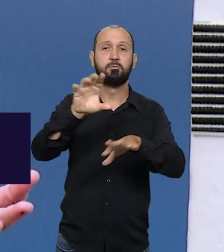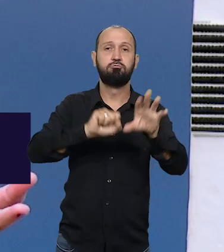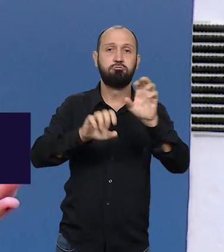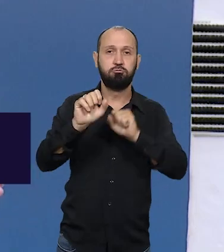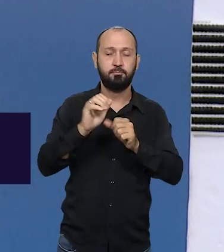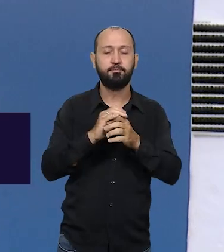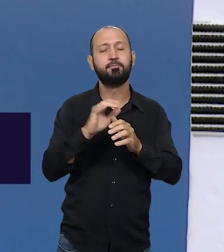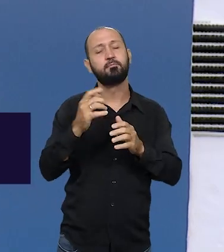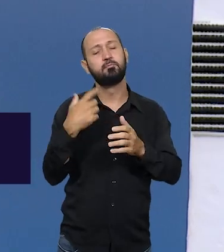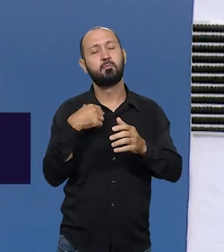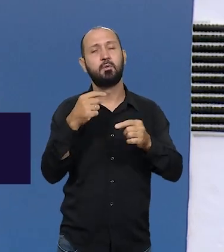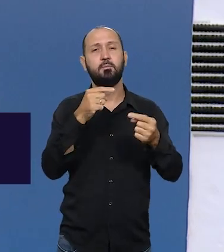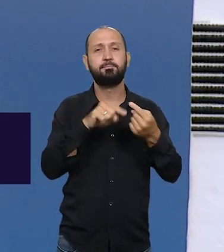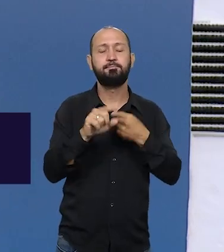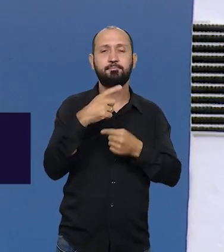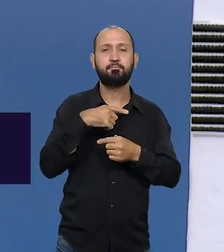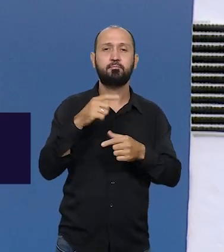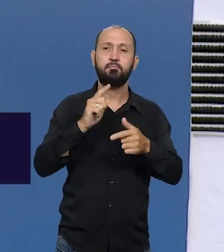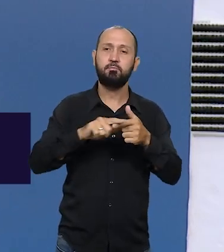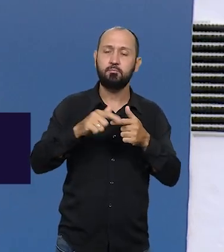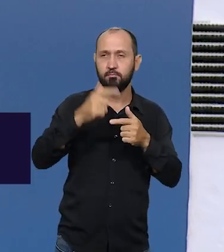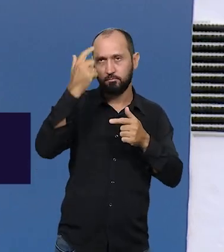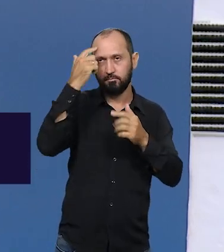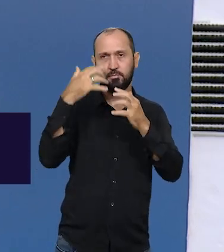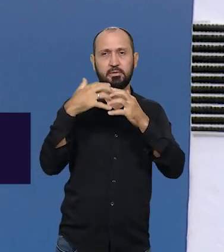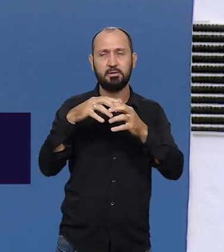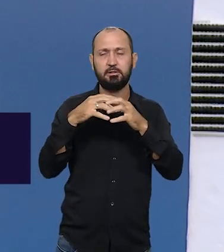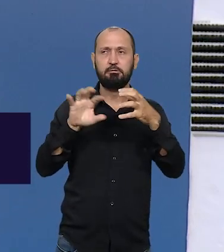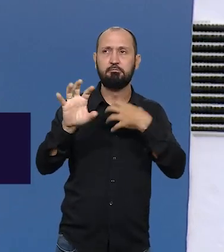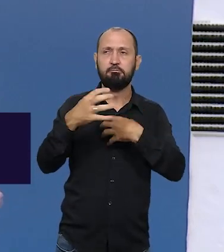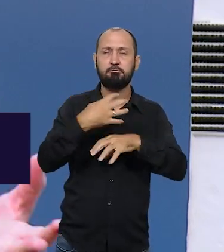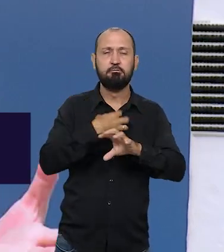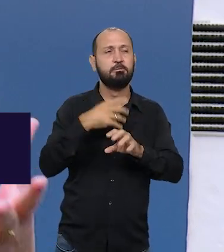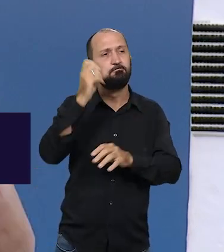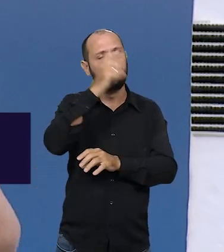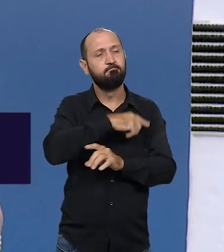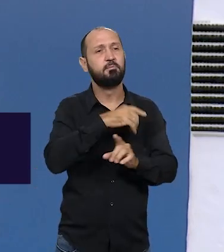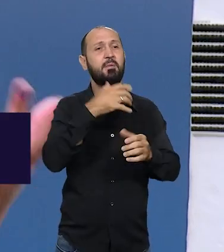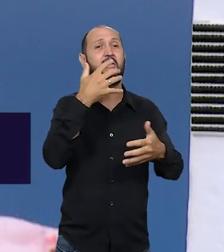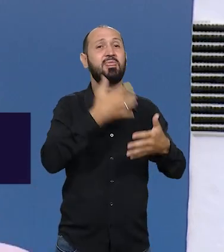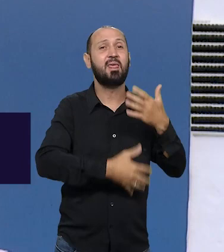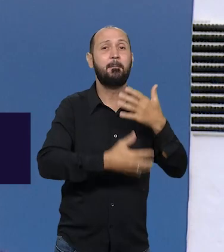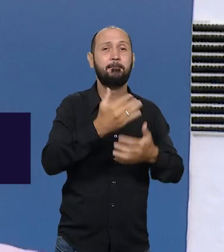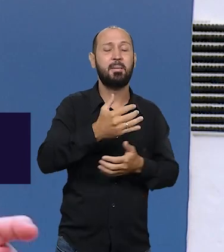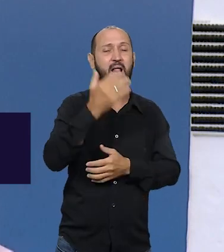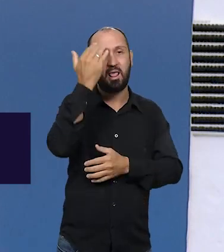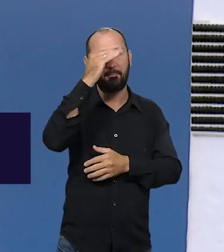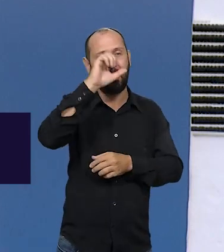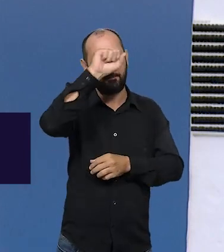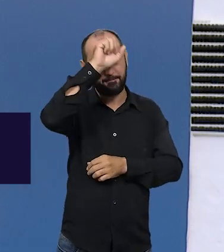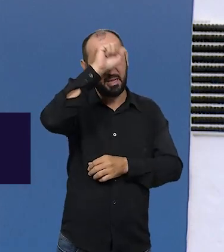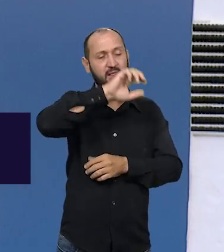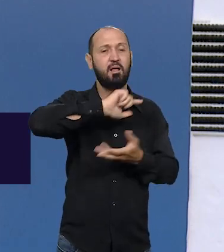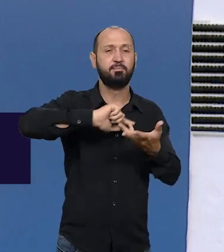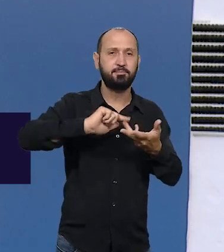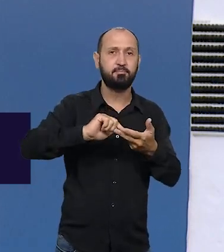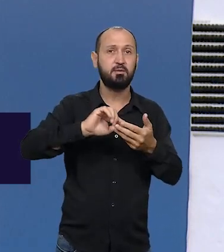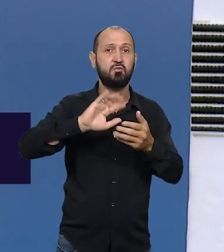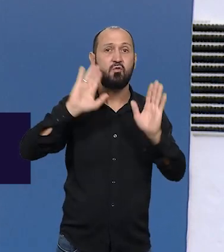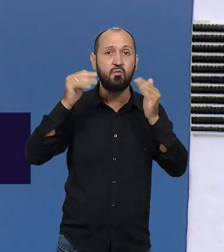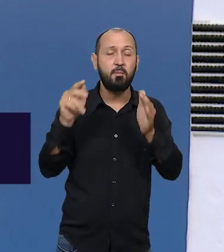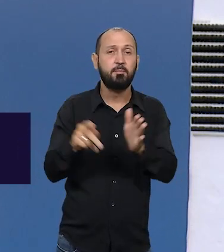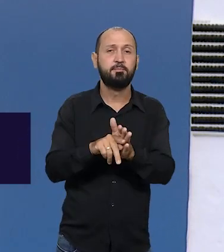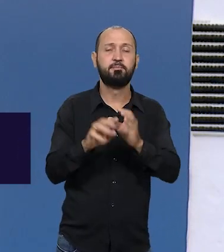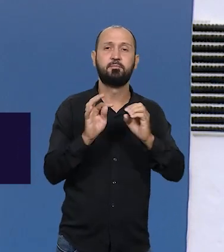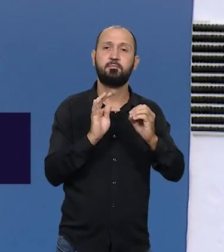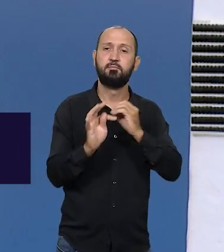você tiver alguma disfunção, né, um transtorno do processamento sensorial, isso atrapalha em outras condições. Né? Mas o foco